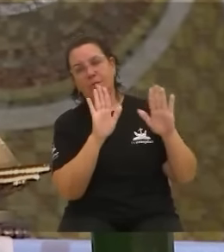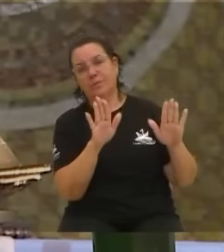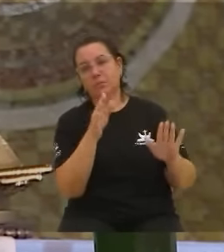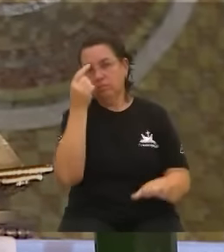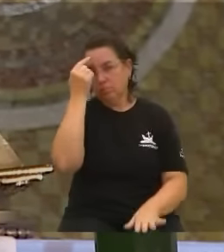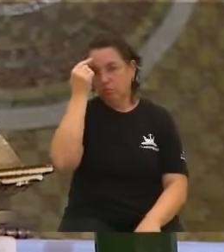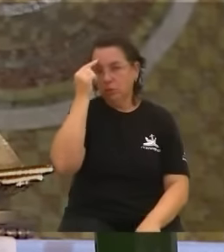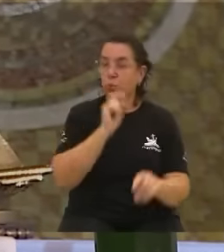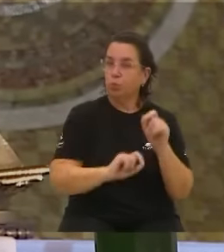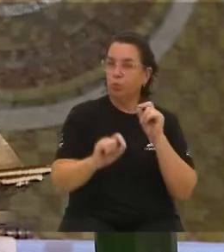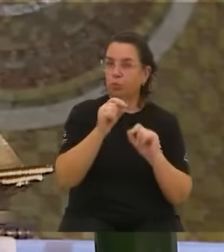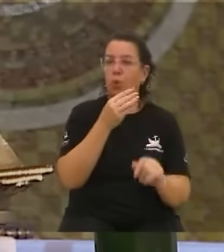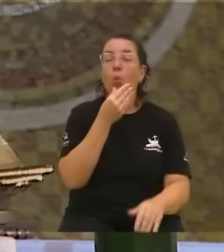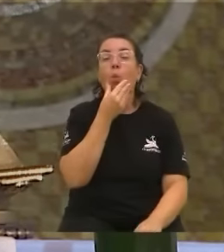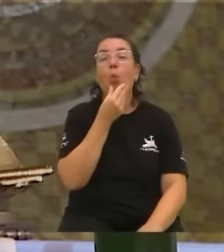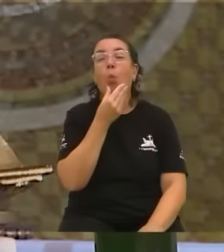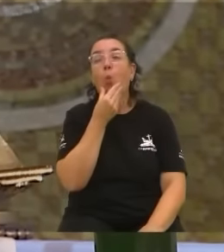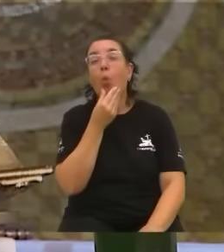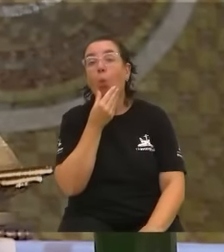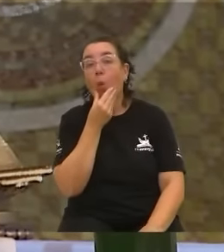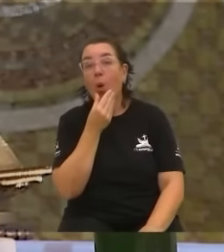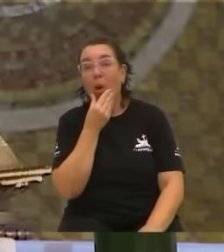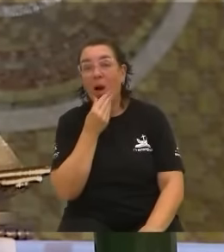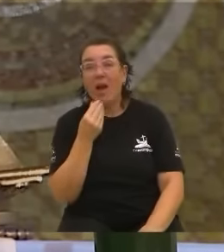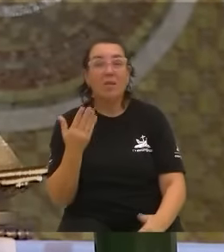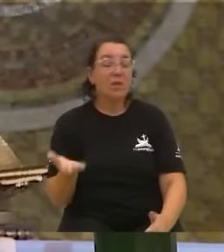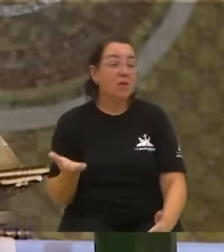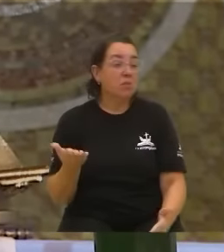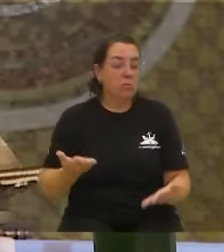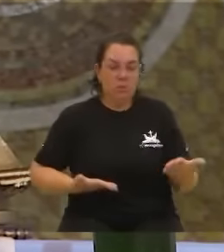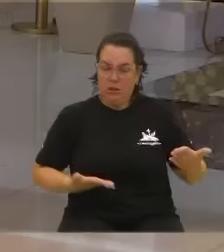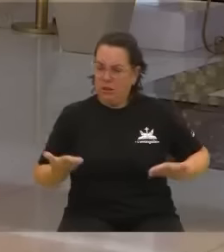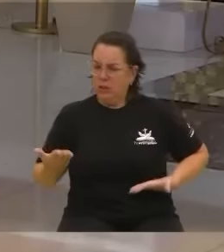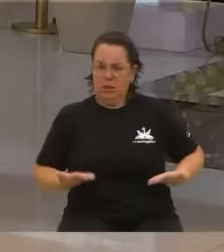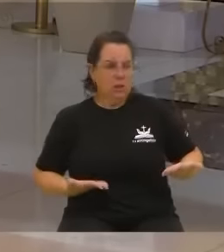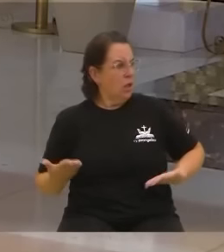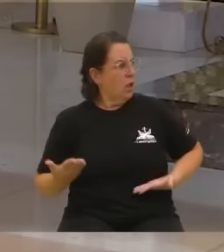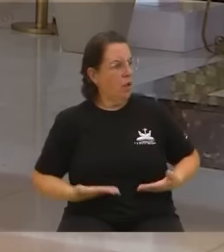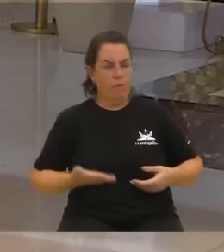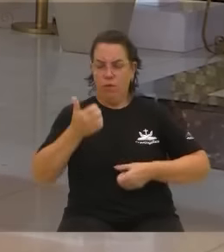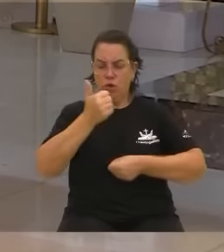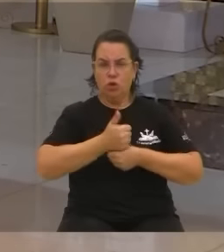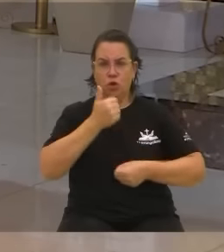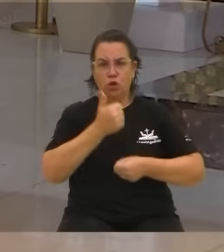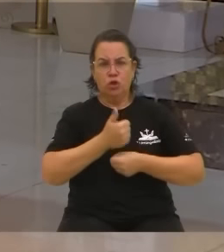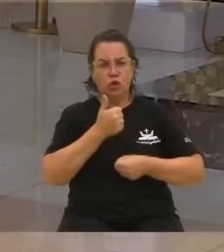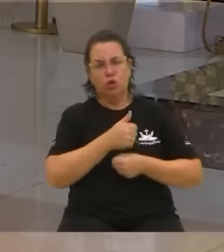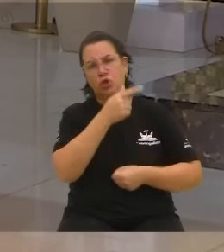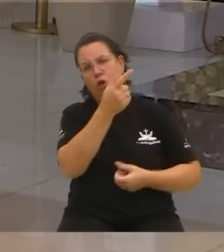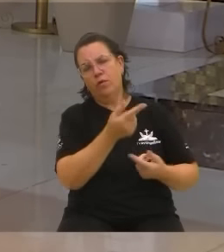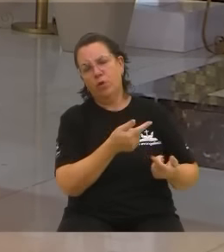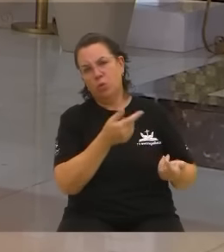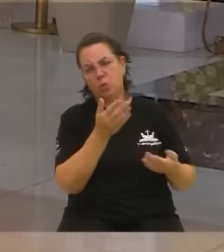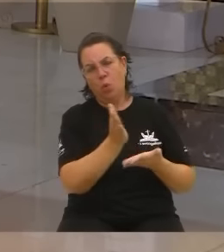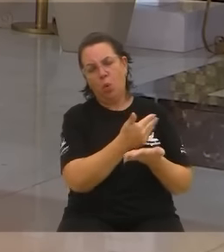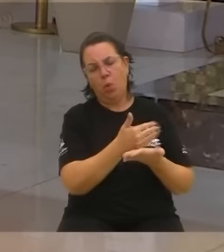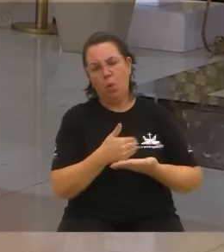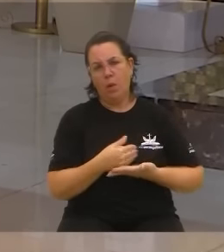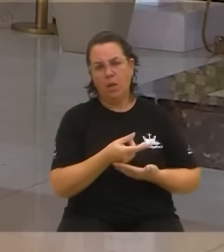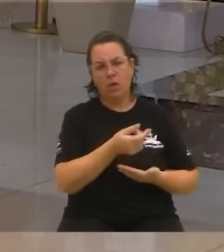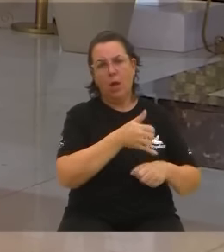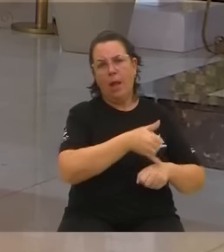pensar. Um homem cheio de serviçais, chefe dos sacerdotes, rico,